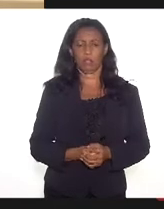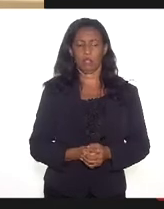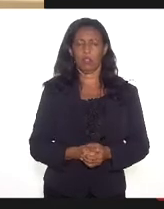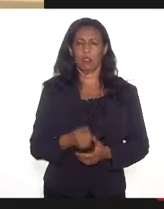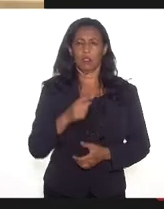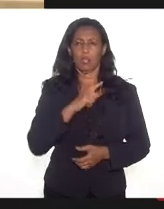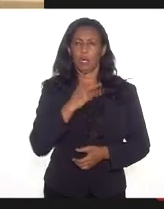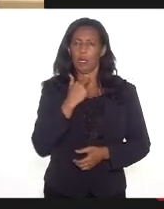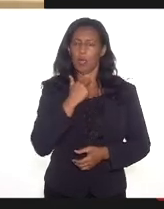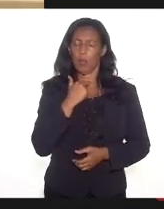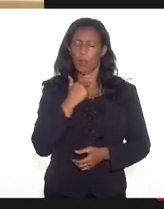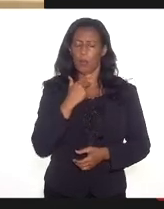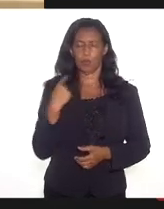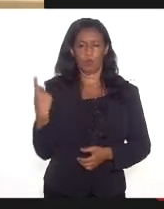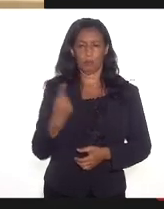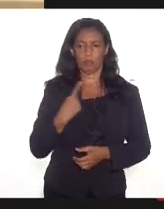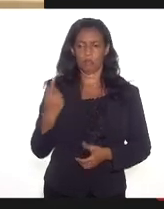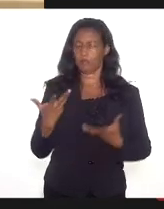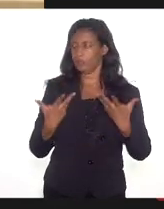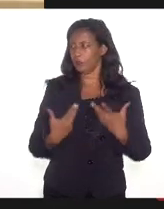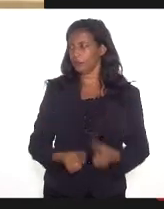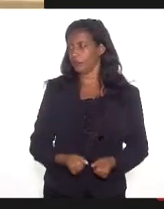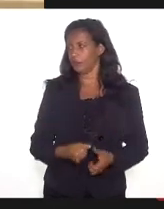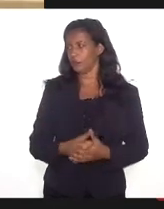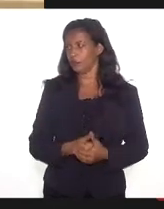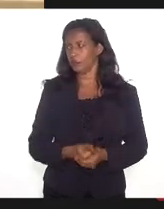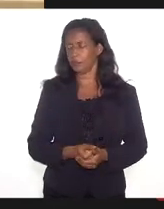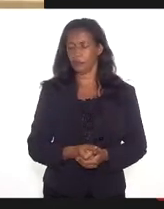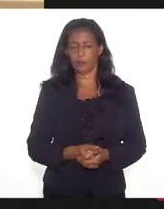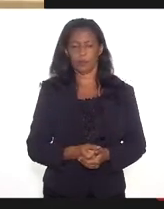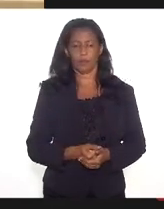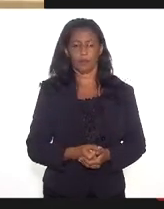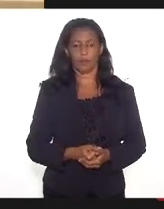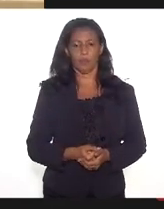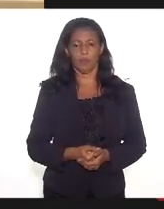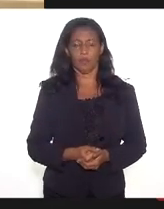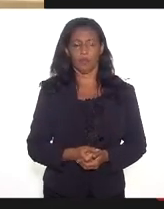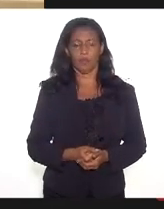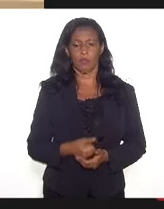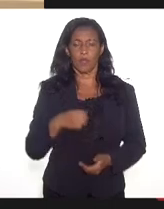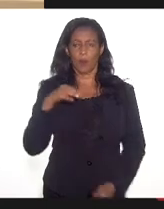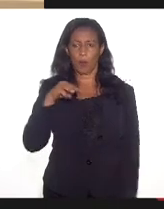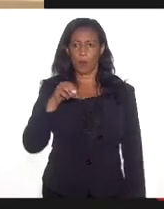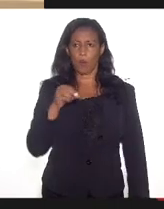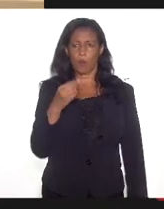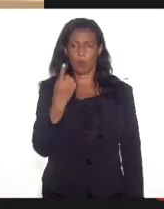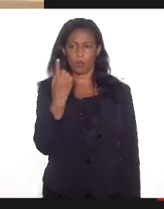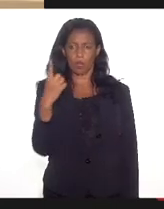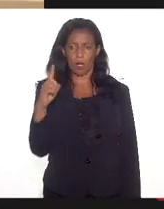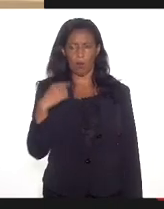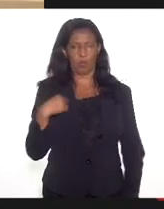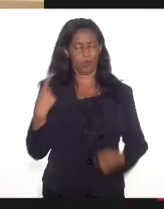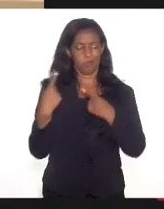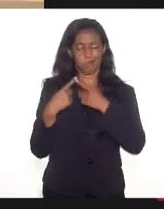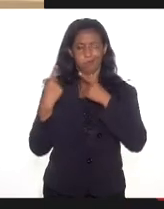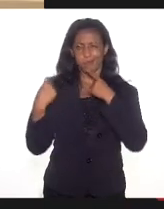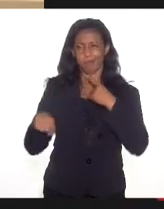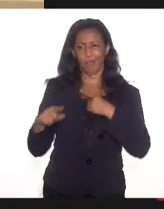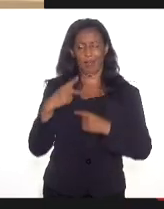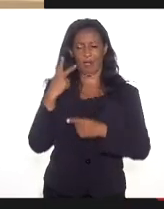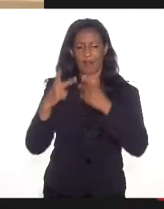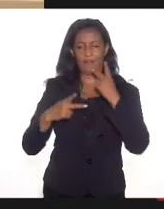aturalhemos e então repudiu também a fala do Morão que enquanto